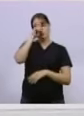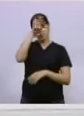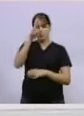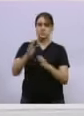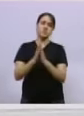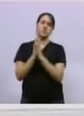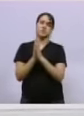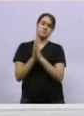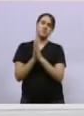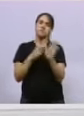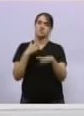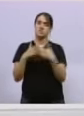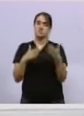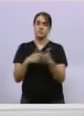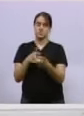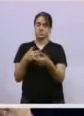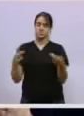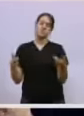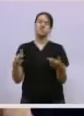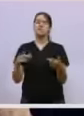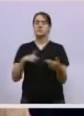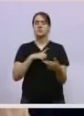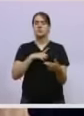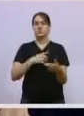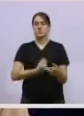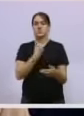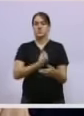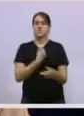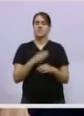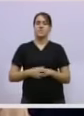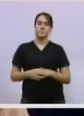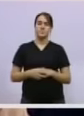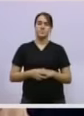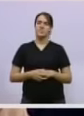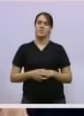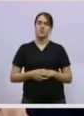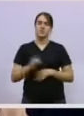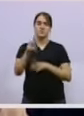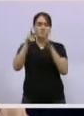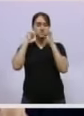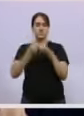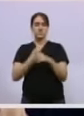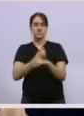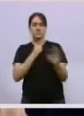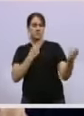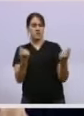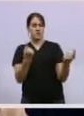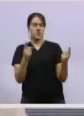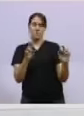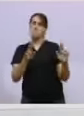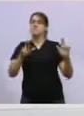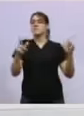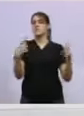enfim, todas as manifestações religiosas que você pode ter e viver, você percebe que a sua vida não é mais